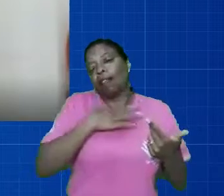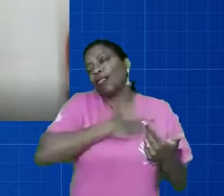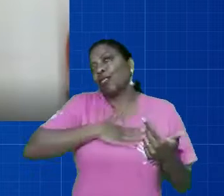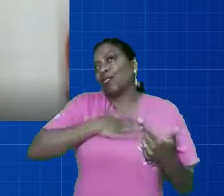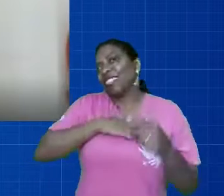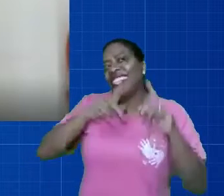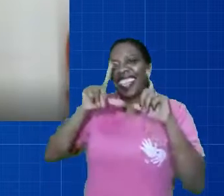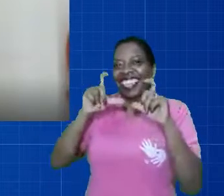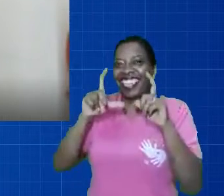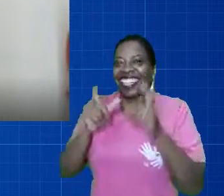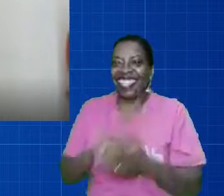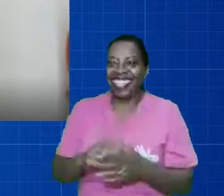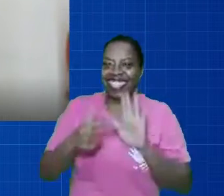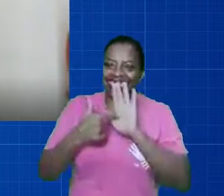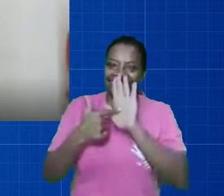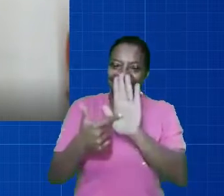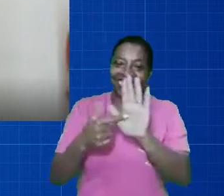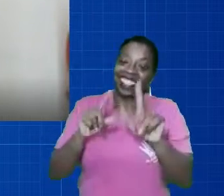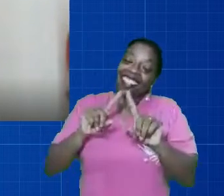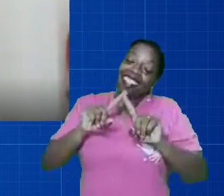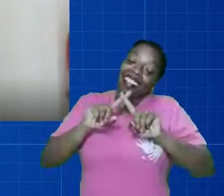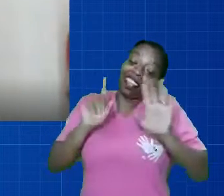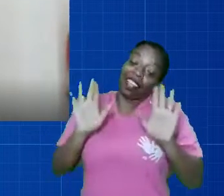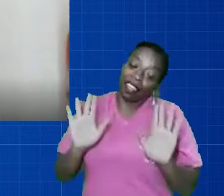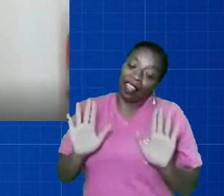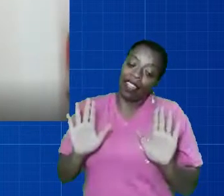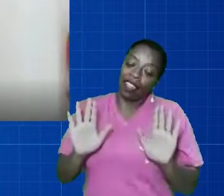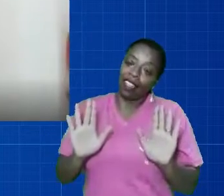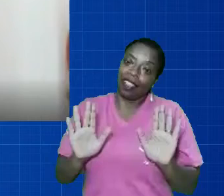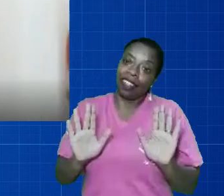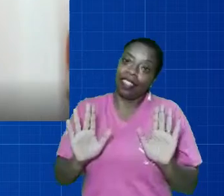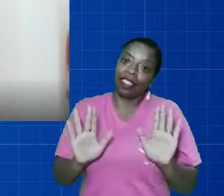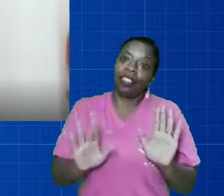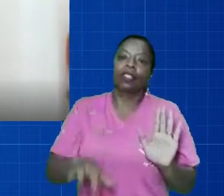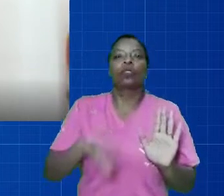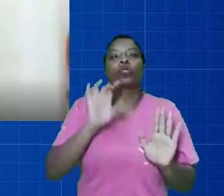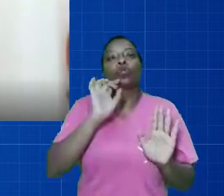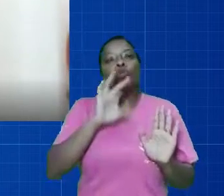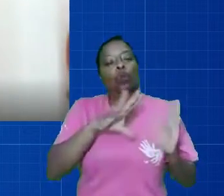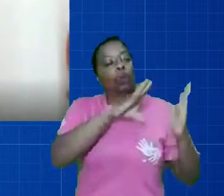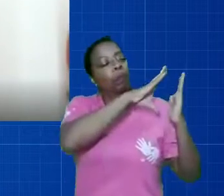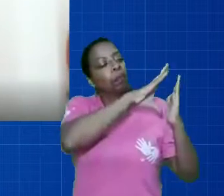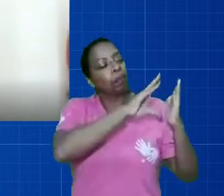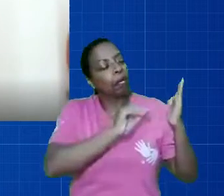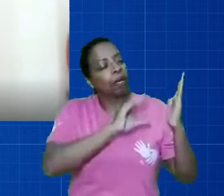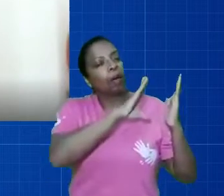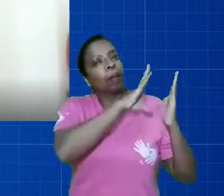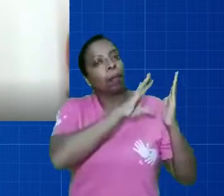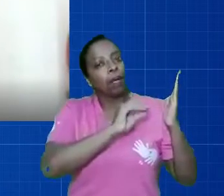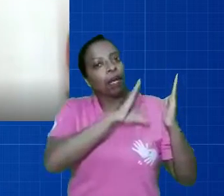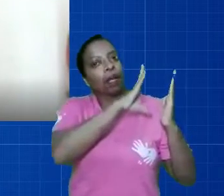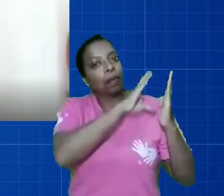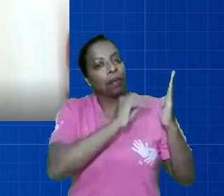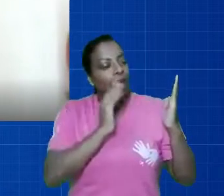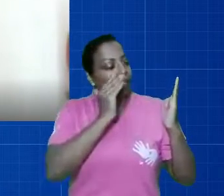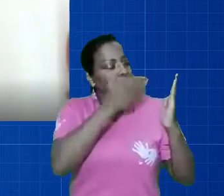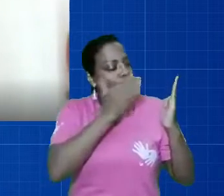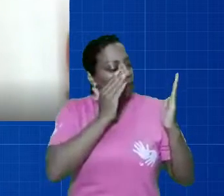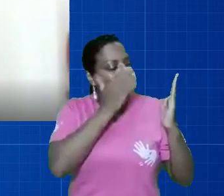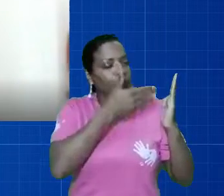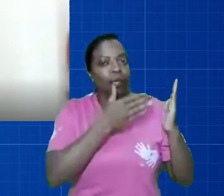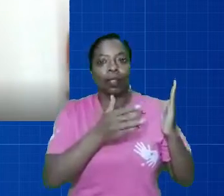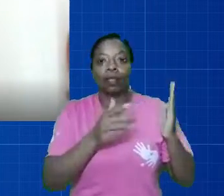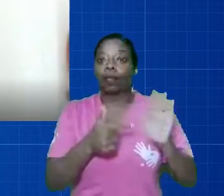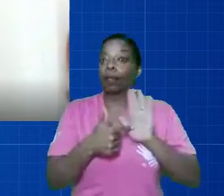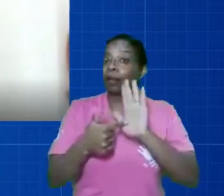Mas sempre existia essa ideia, então, existe um modelo, né? Então, eu trouxe aqui esse modelinho de